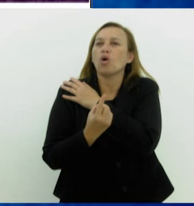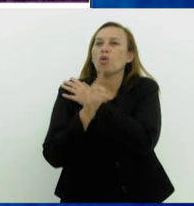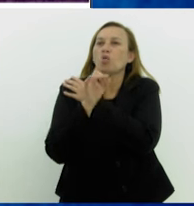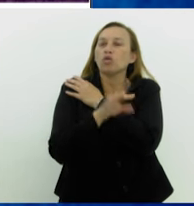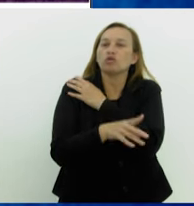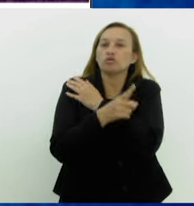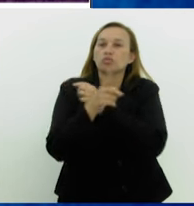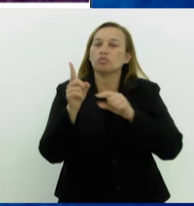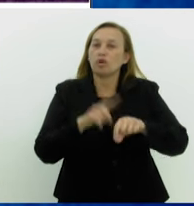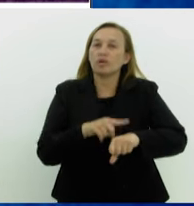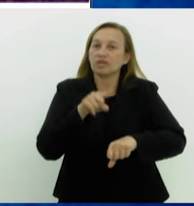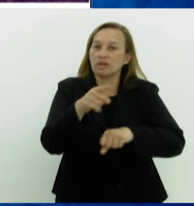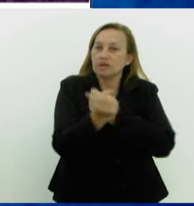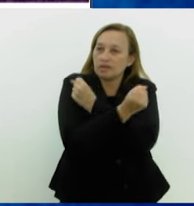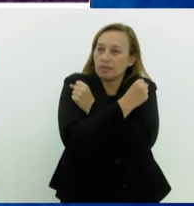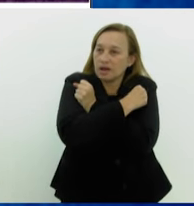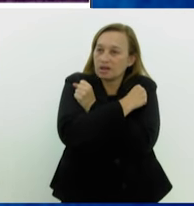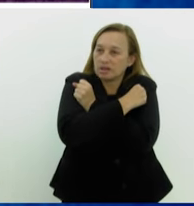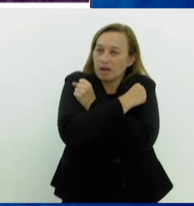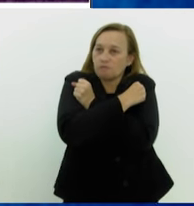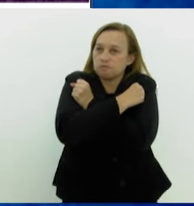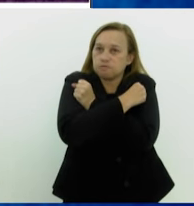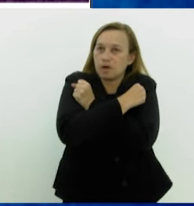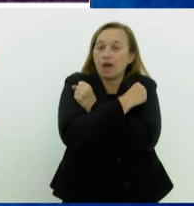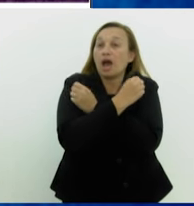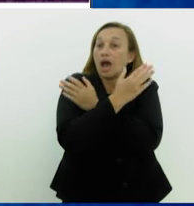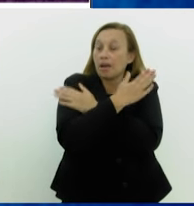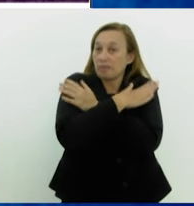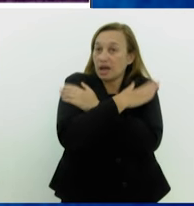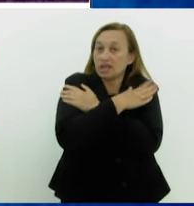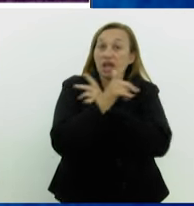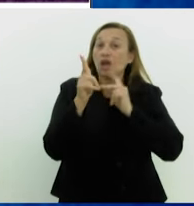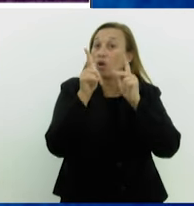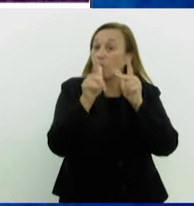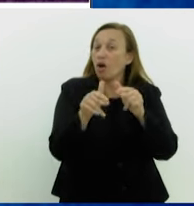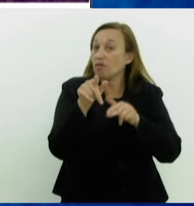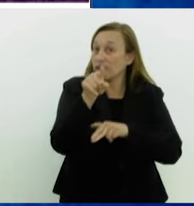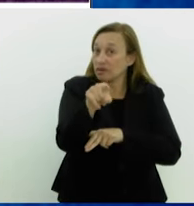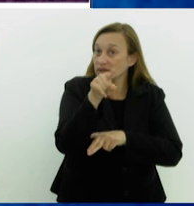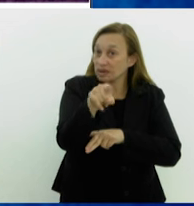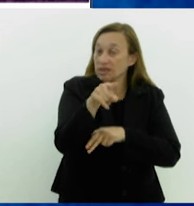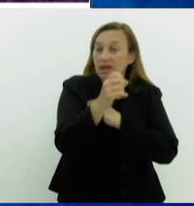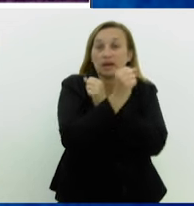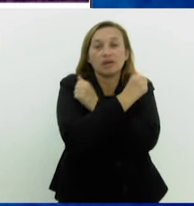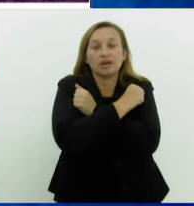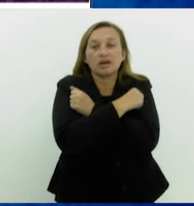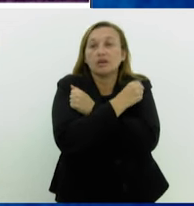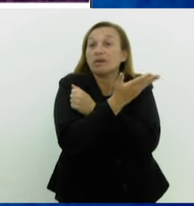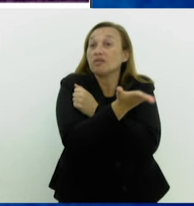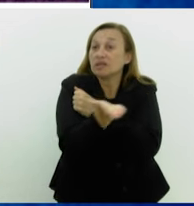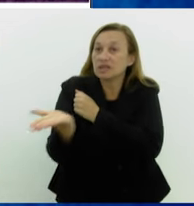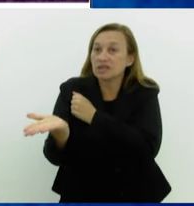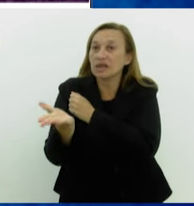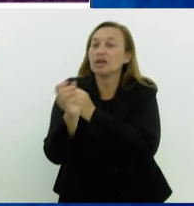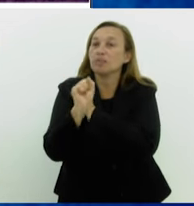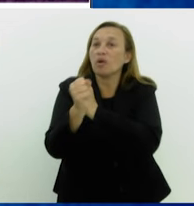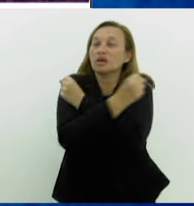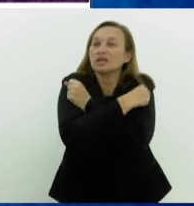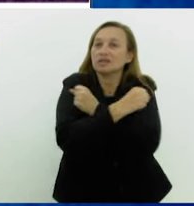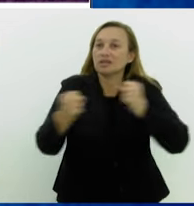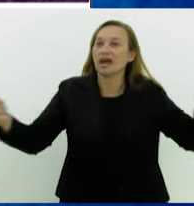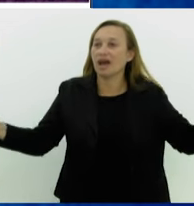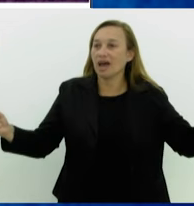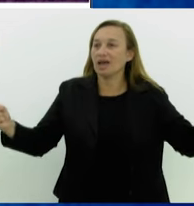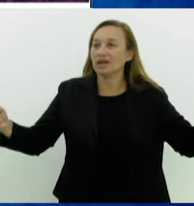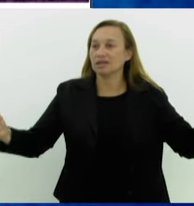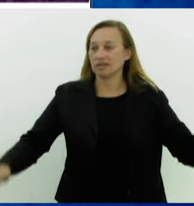se abraçaram esse abraço também é meu para vocês Meu para sorá é para todas podem soltar esse abraço se